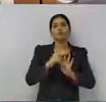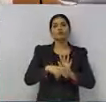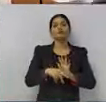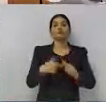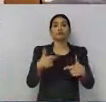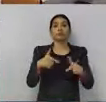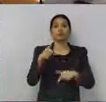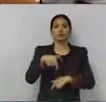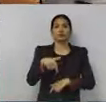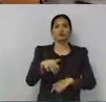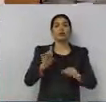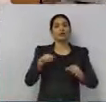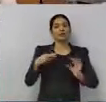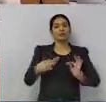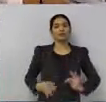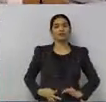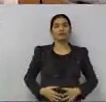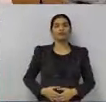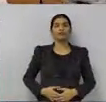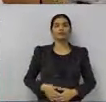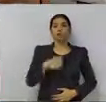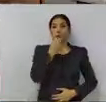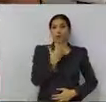Prodesan. Boa tarde.